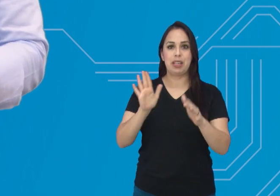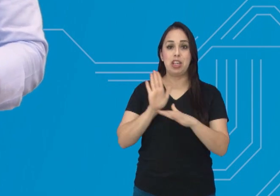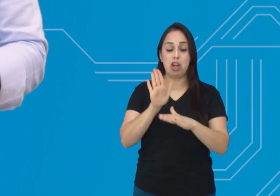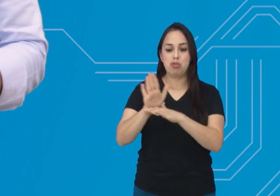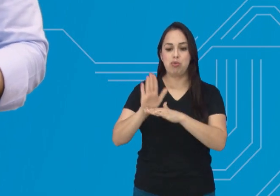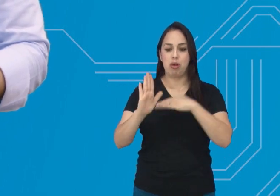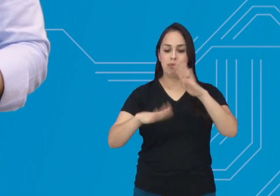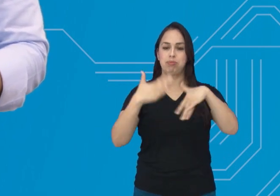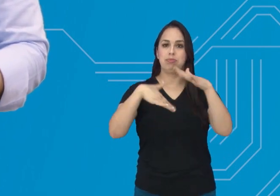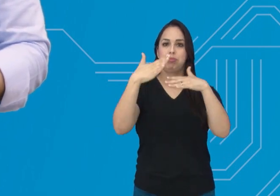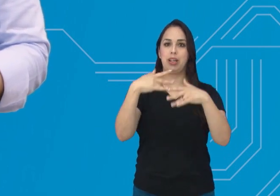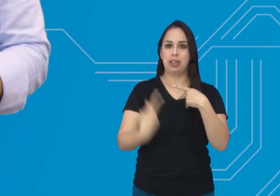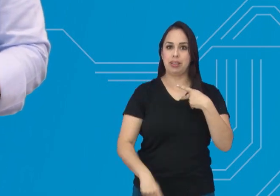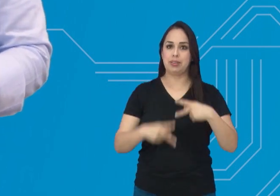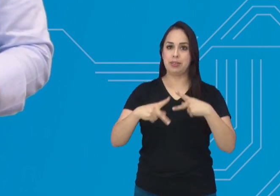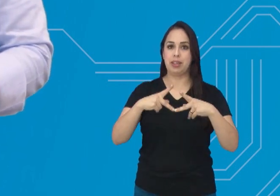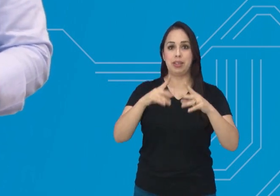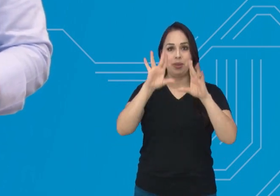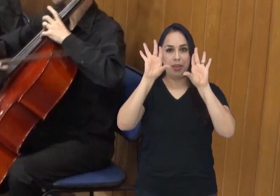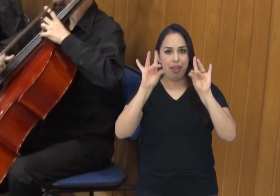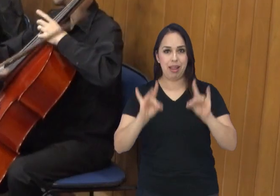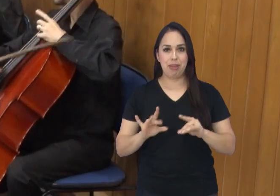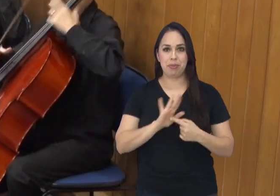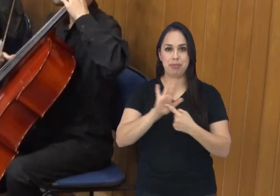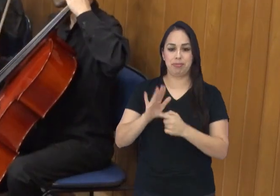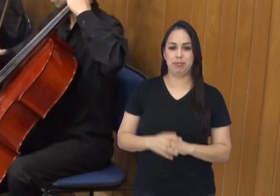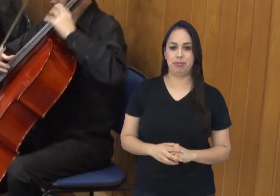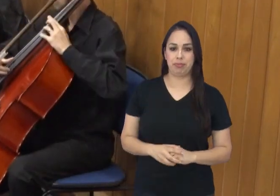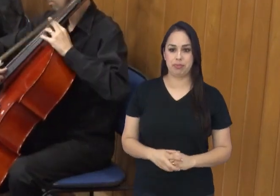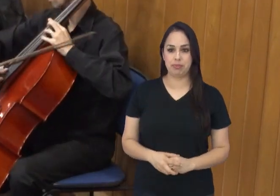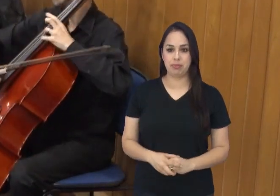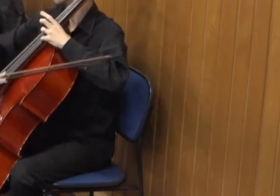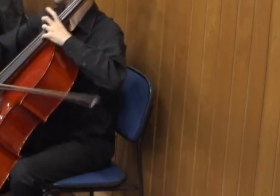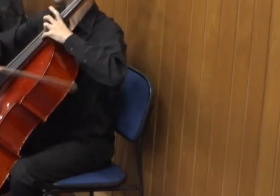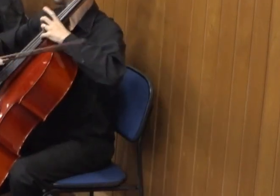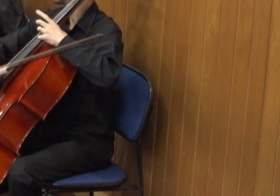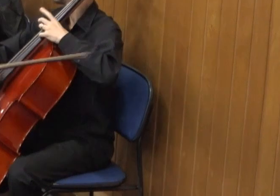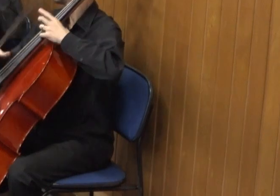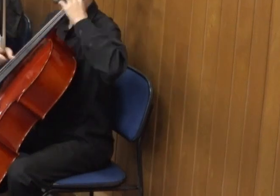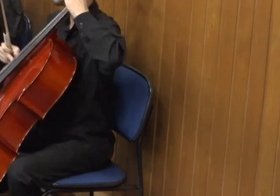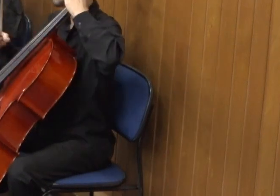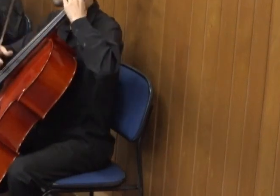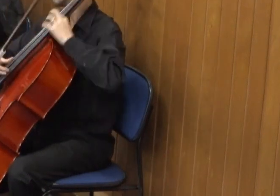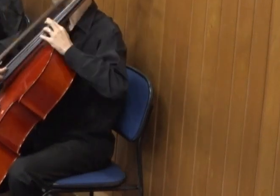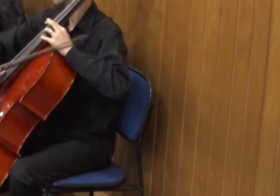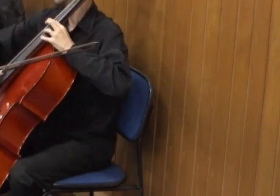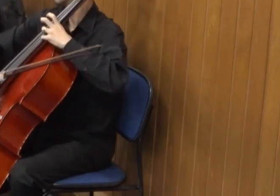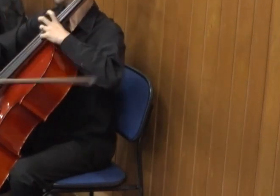São José. Os detalhes na reportagem.